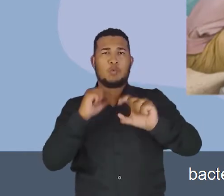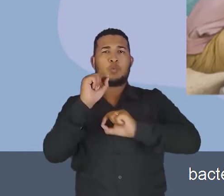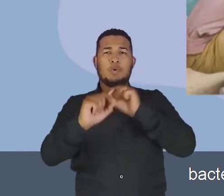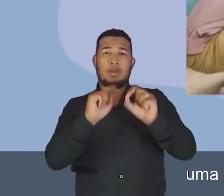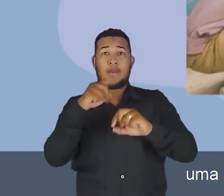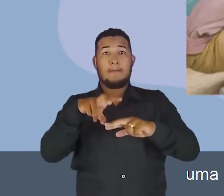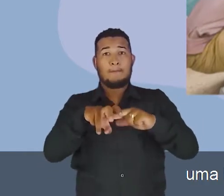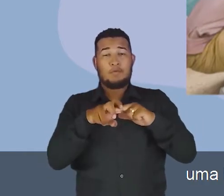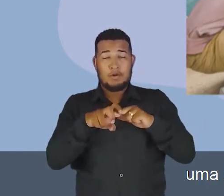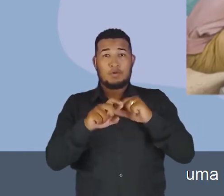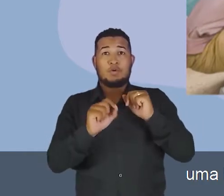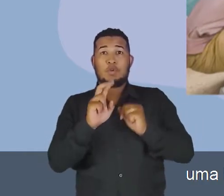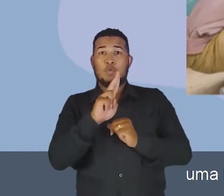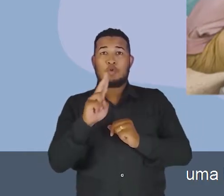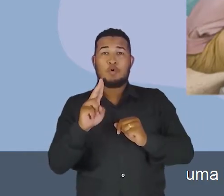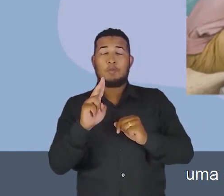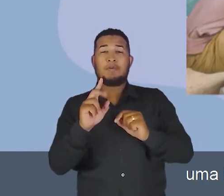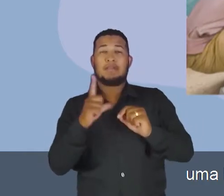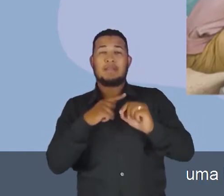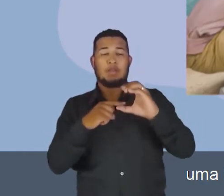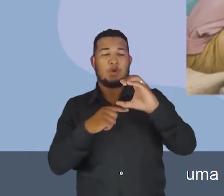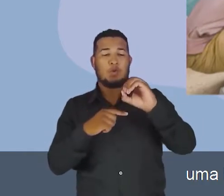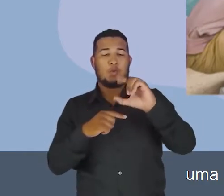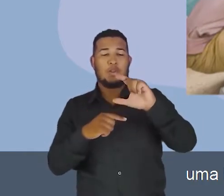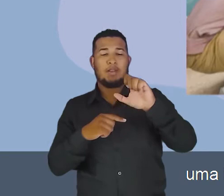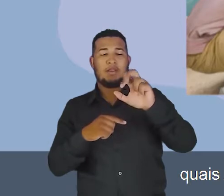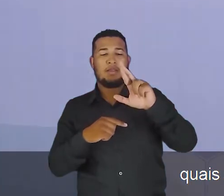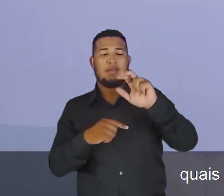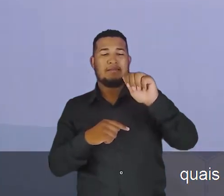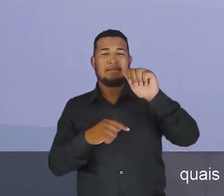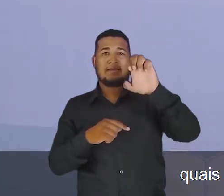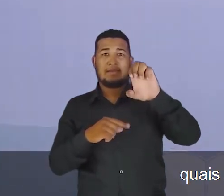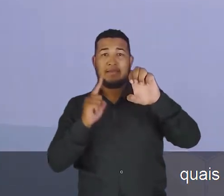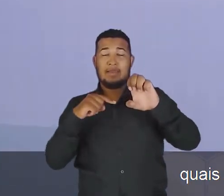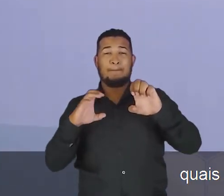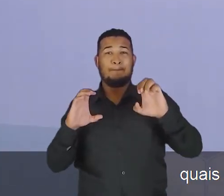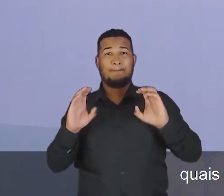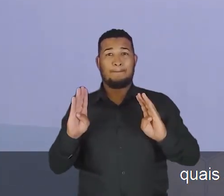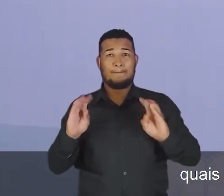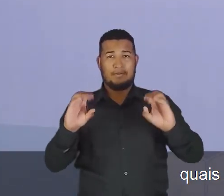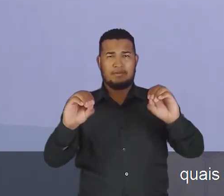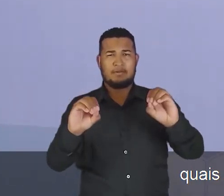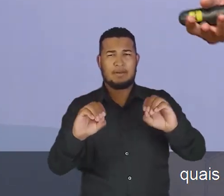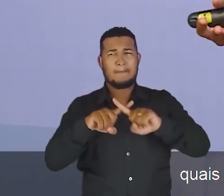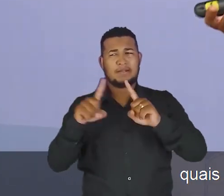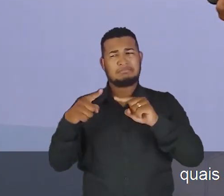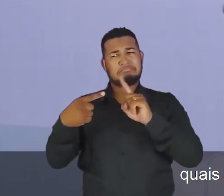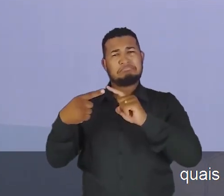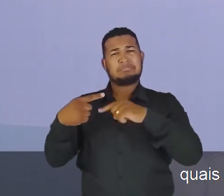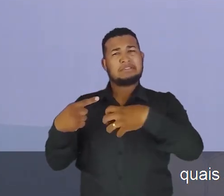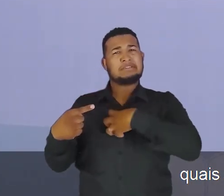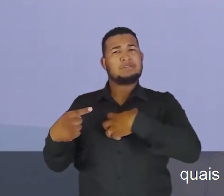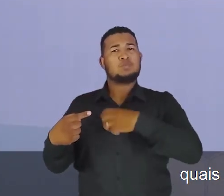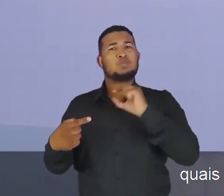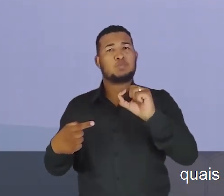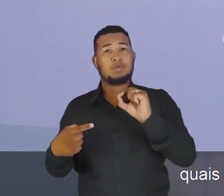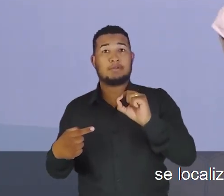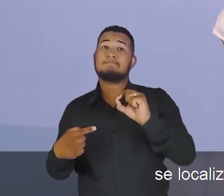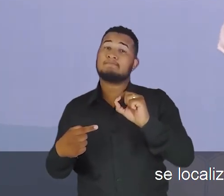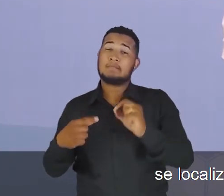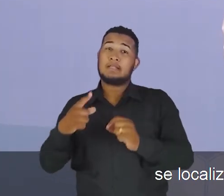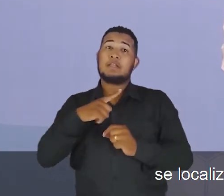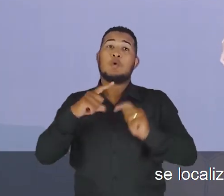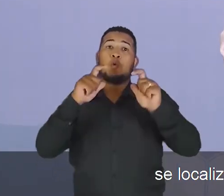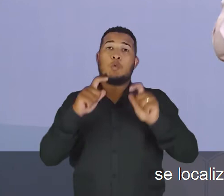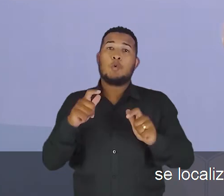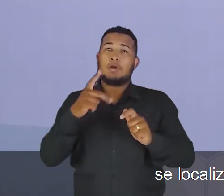causada por uma bactéria chamada de Vibrio cholerae. Olha para mim aqui. Quais são os sintomas da cólera? A cólera é uma bactéria que se